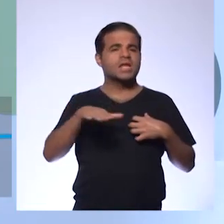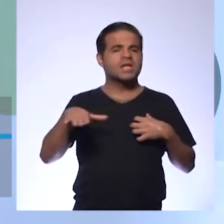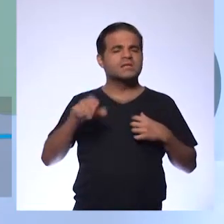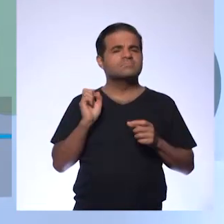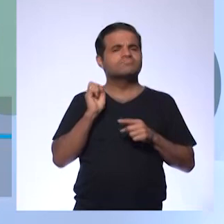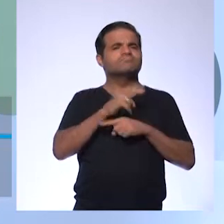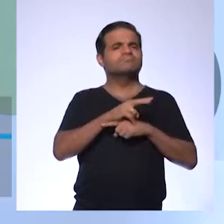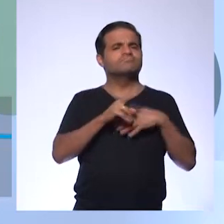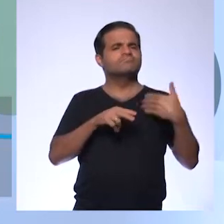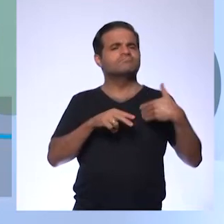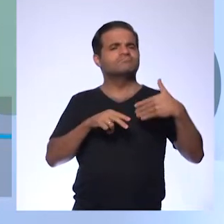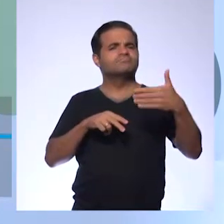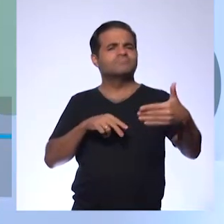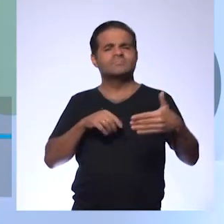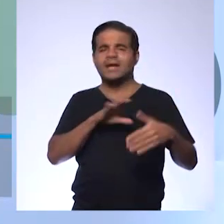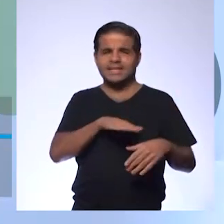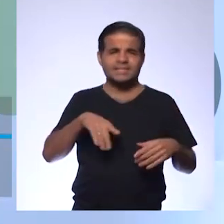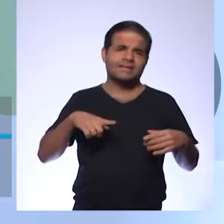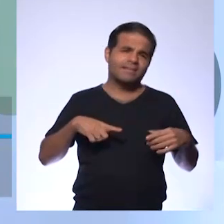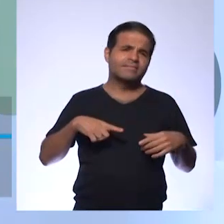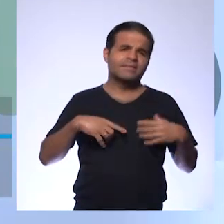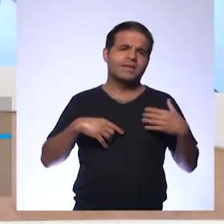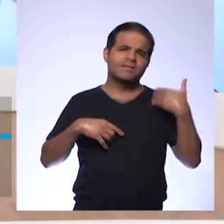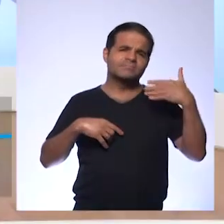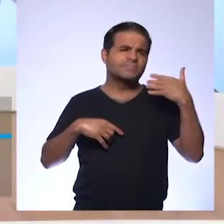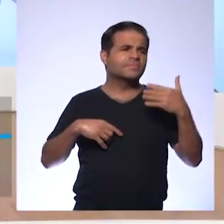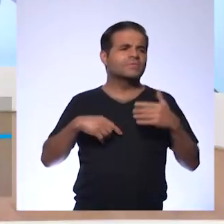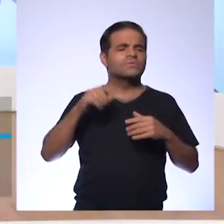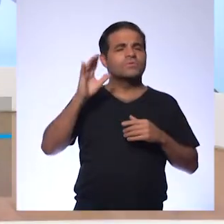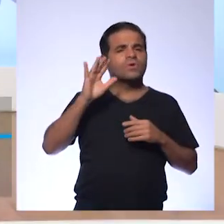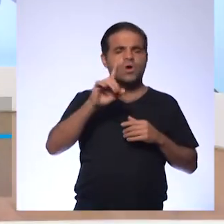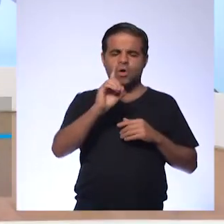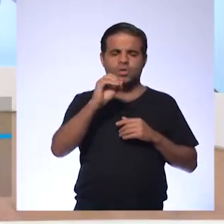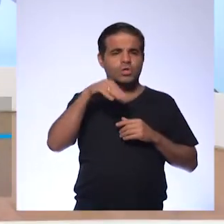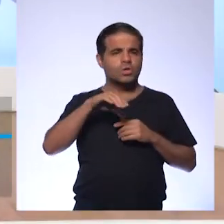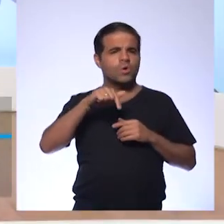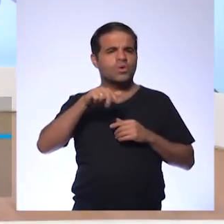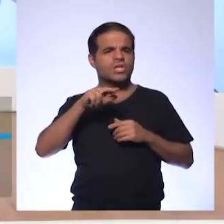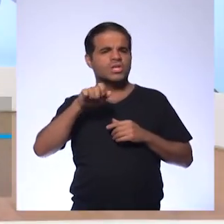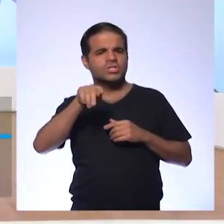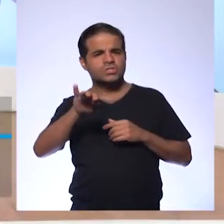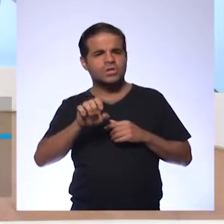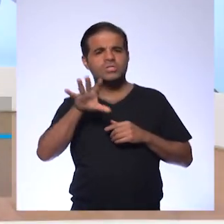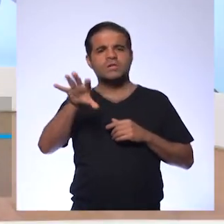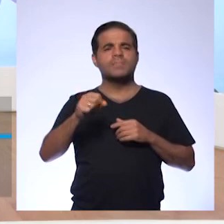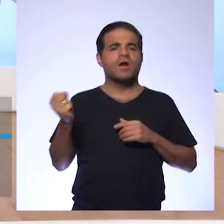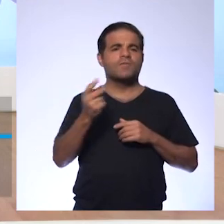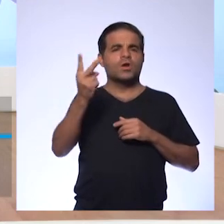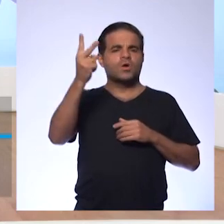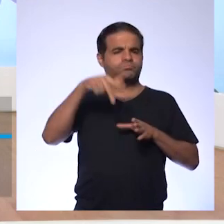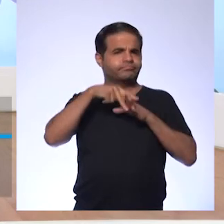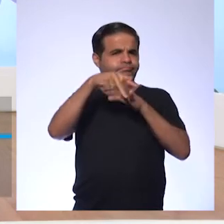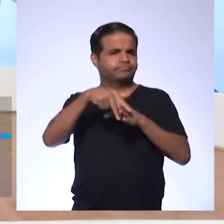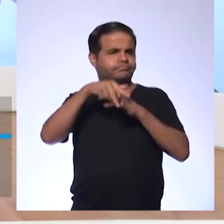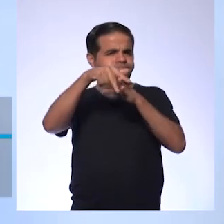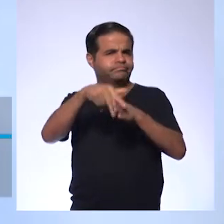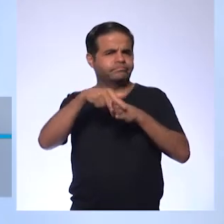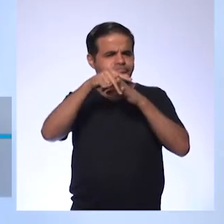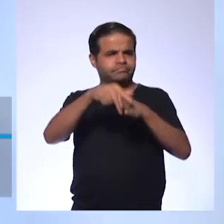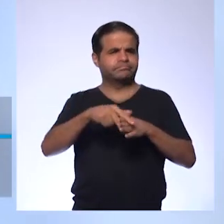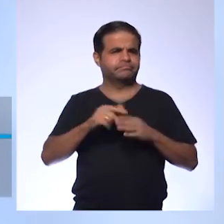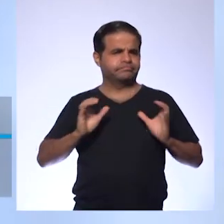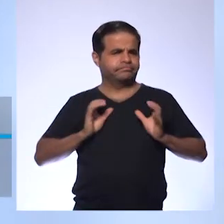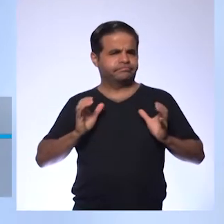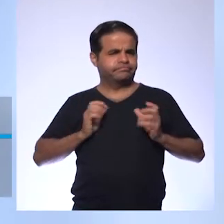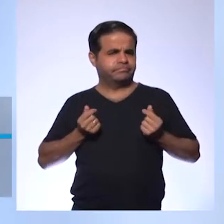acaba. Porque a criança ela tem mesmo essa coisa Então, da mas olha que coisa imaginação, né? bacana. O Don Quixote, ele pegava os valores de um cavaleiro medieval, que era de